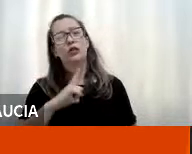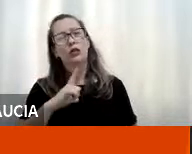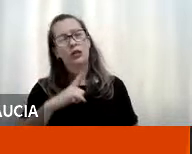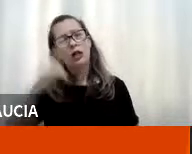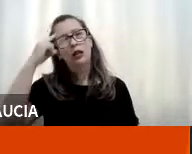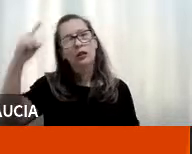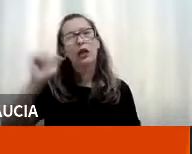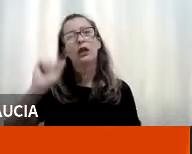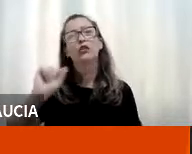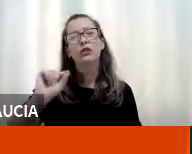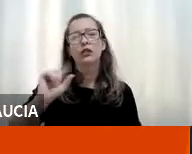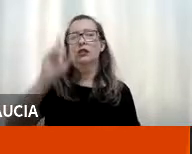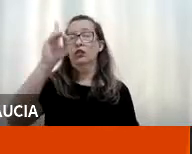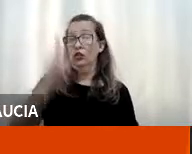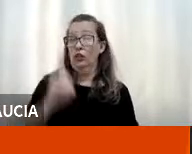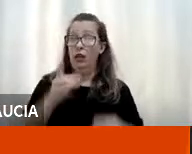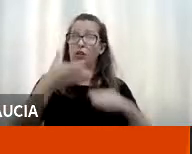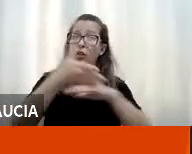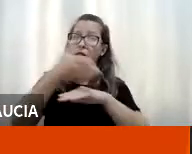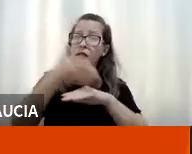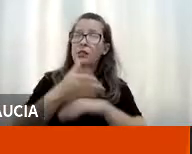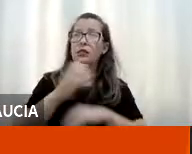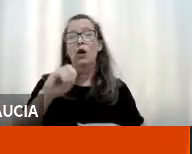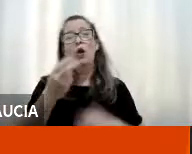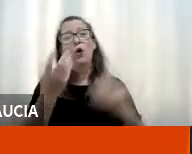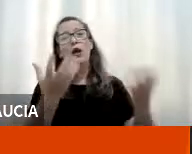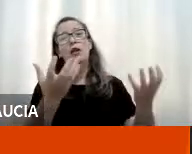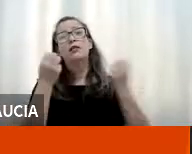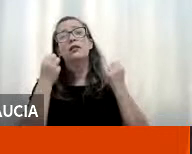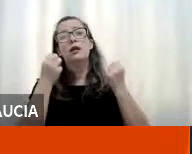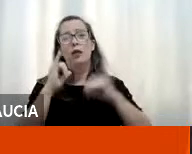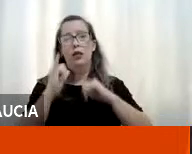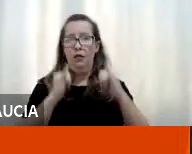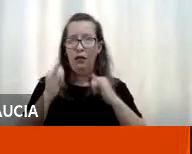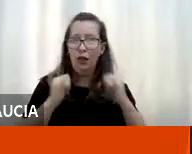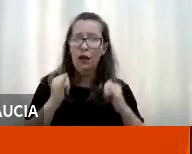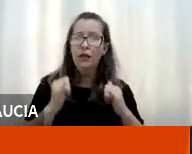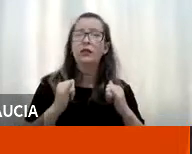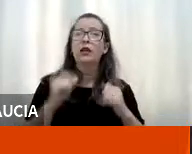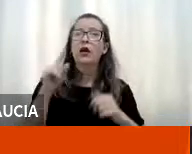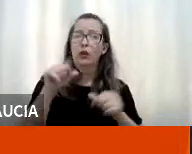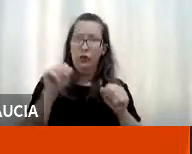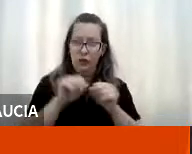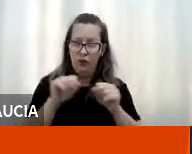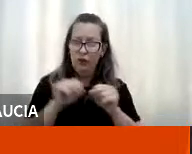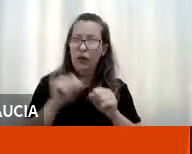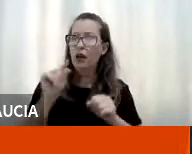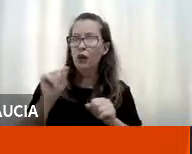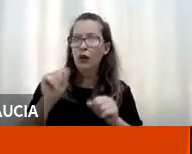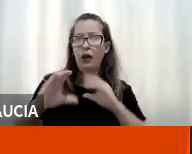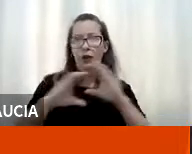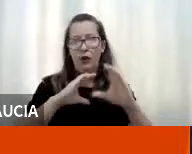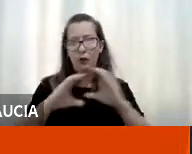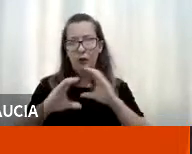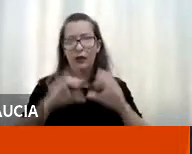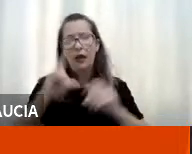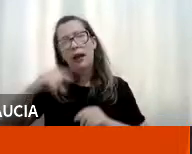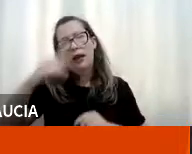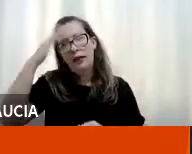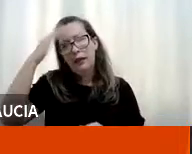direito de acessar ou receber informação, né, o que faz com que a comunicação seja entendida apenas